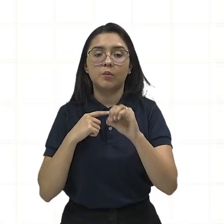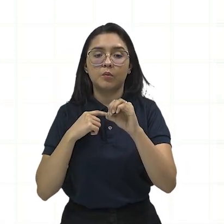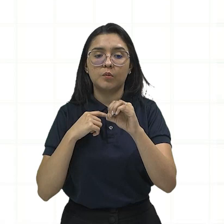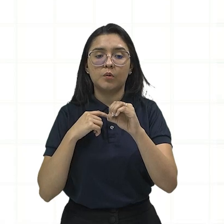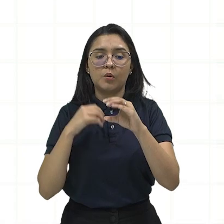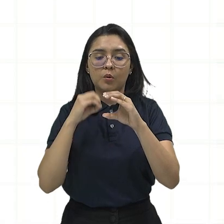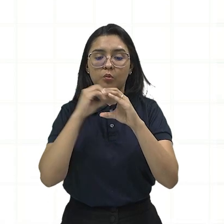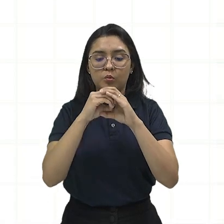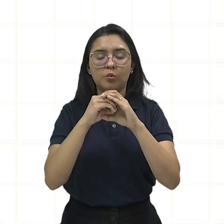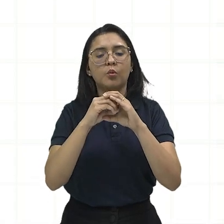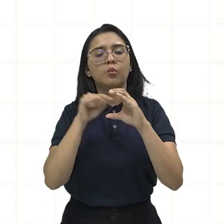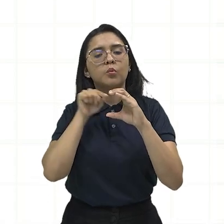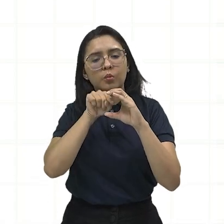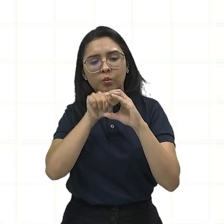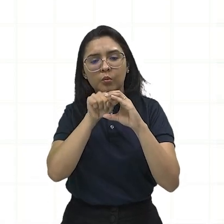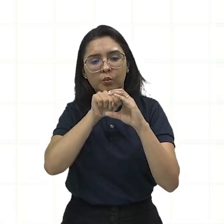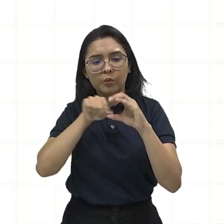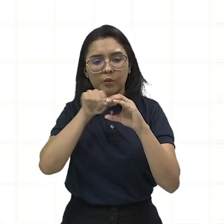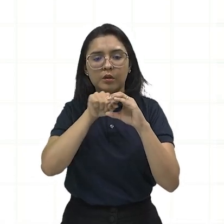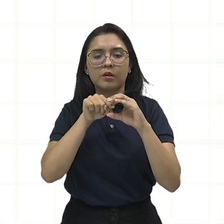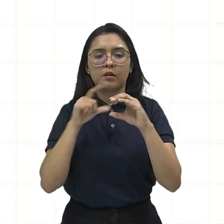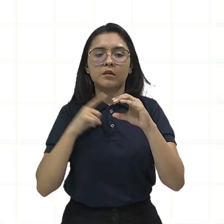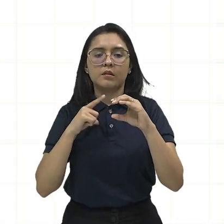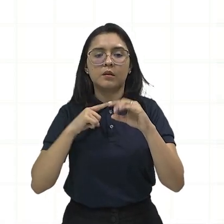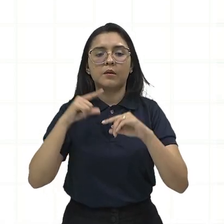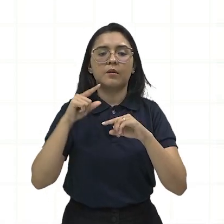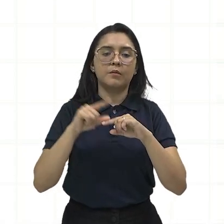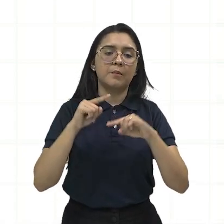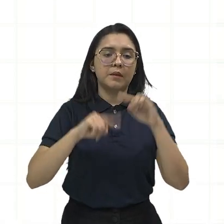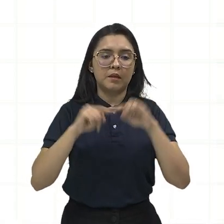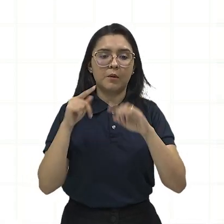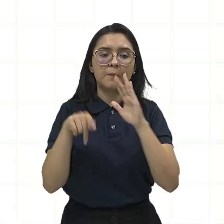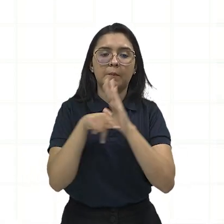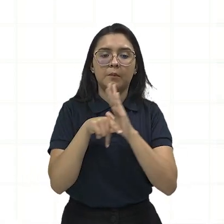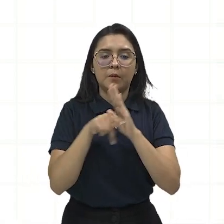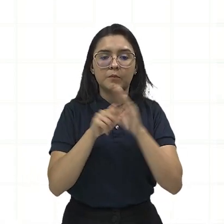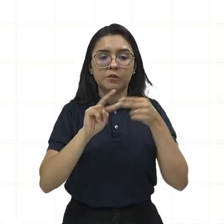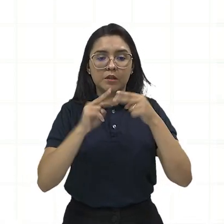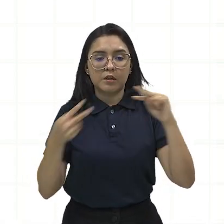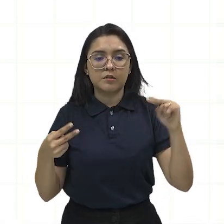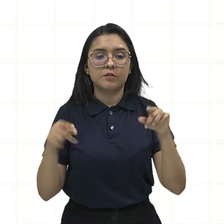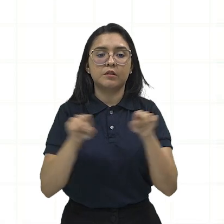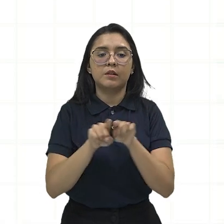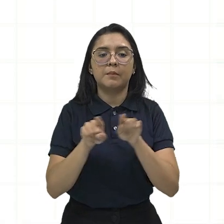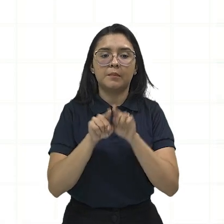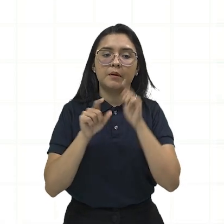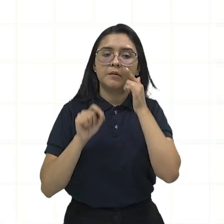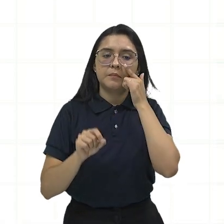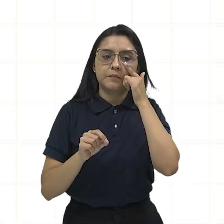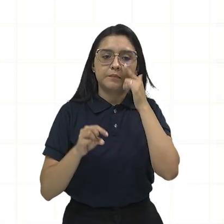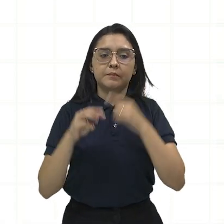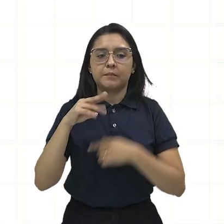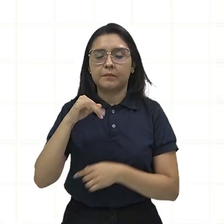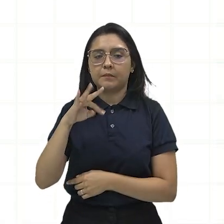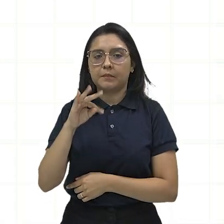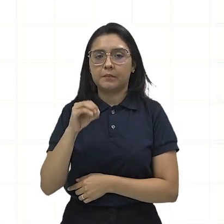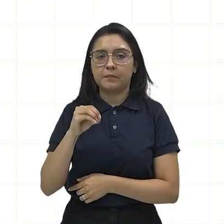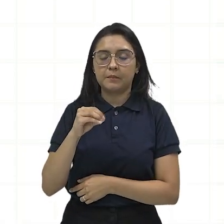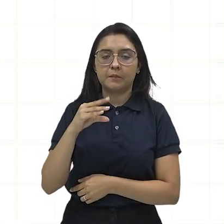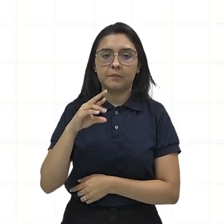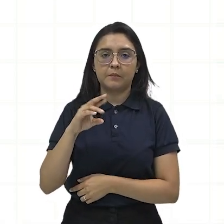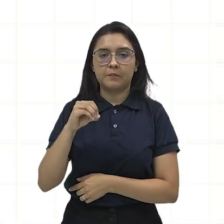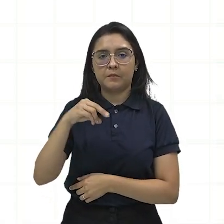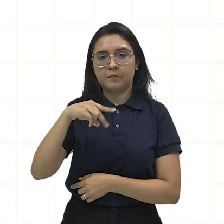espermatozoide, onde estará contido o material genético, e aqui bastante mitocôndria, que é uma estrutura que vai